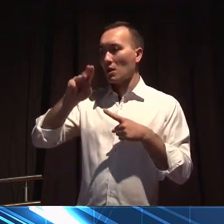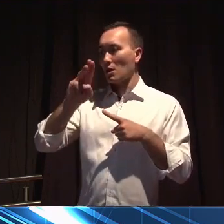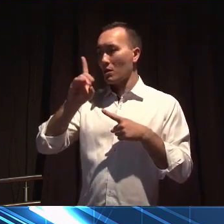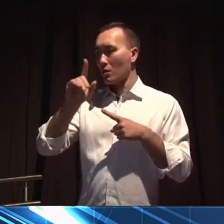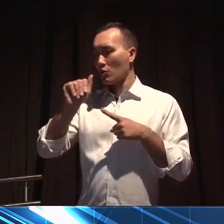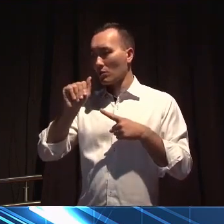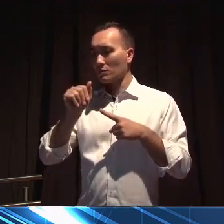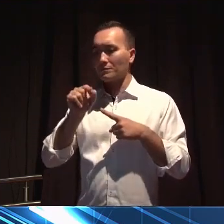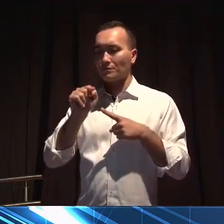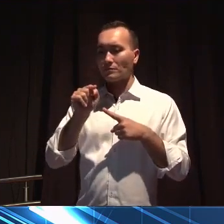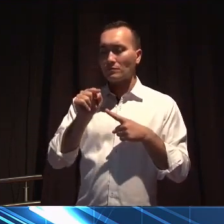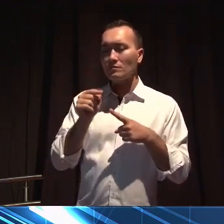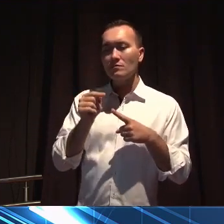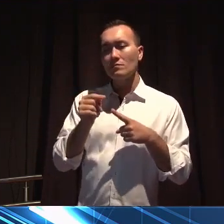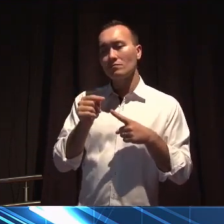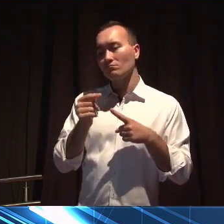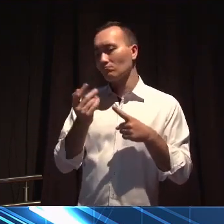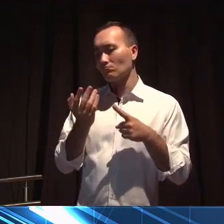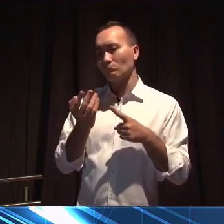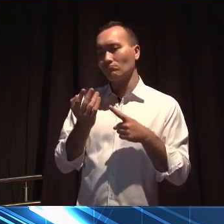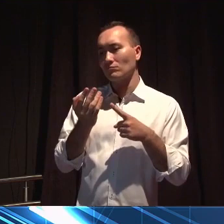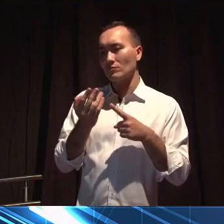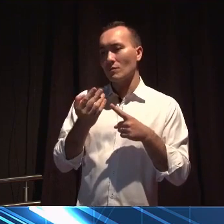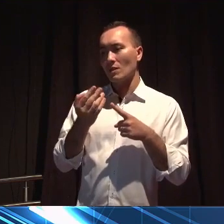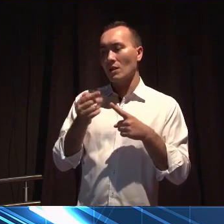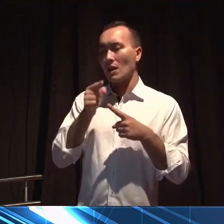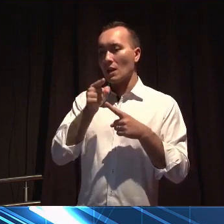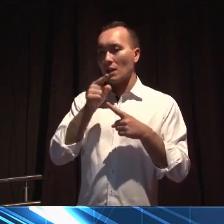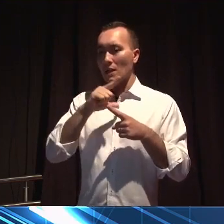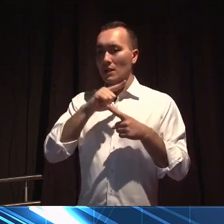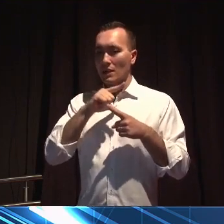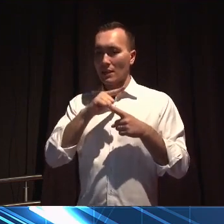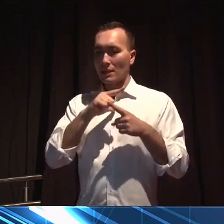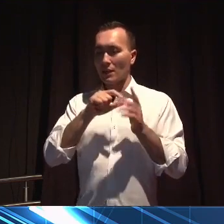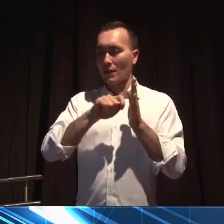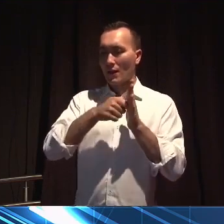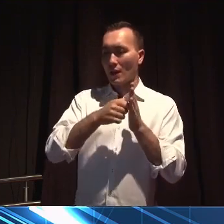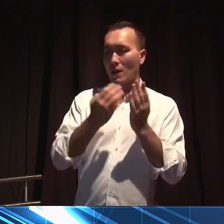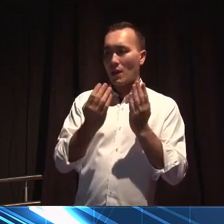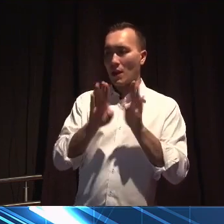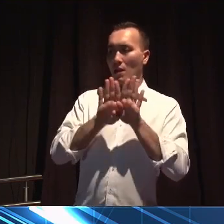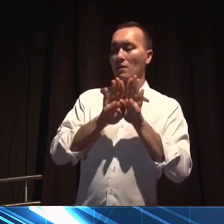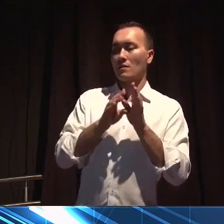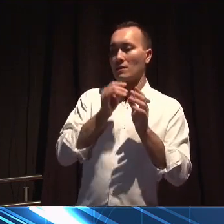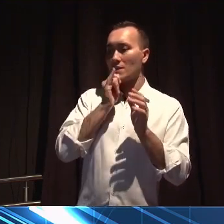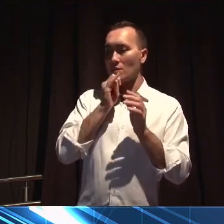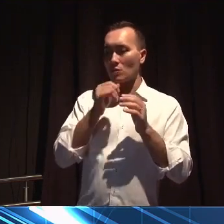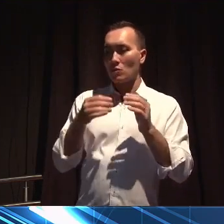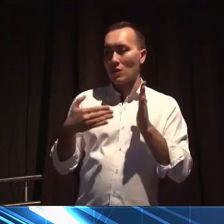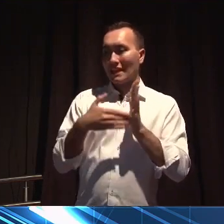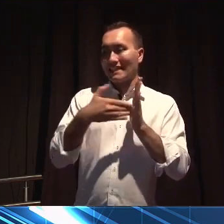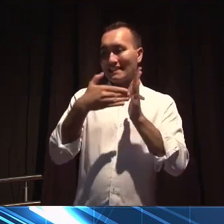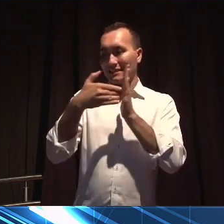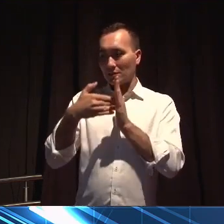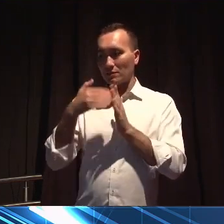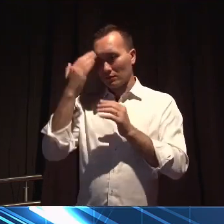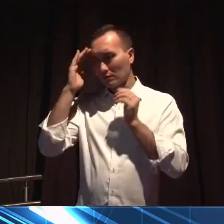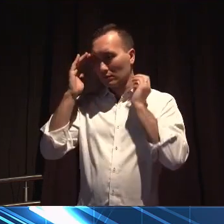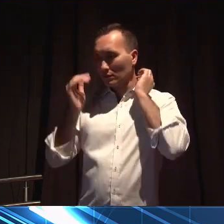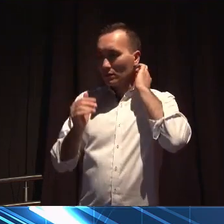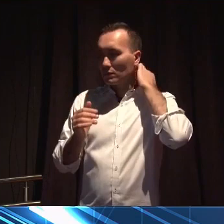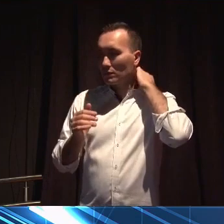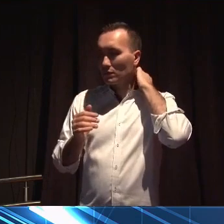por instância da Lambda. Aí eles falaram, não, a gente vai implementar. E aí eles vão implementar, acho que deve sair logo, isolamento de